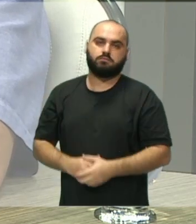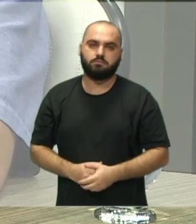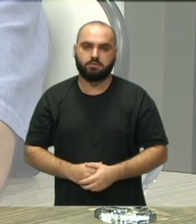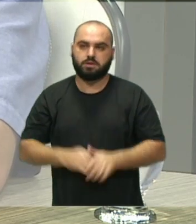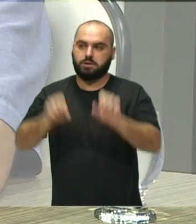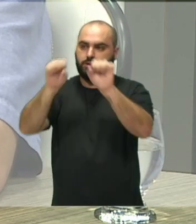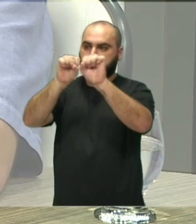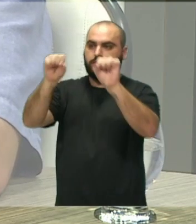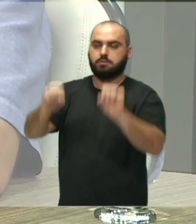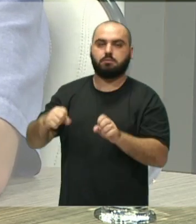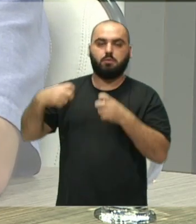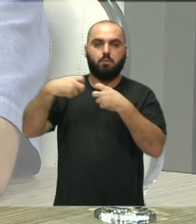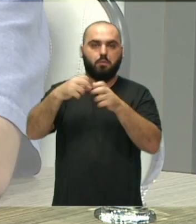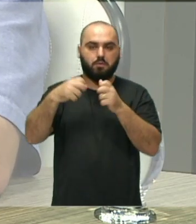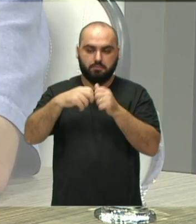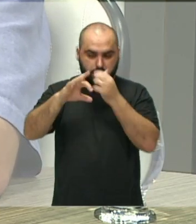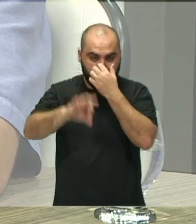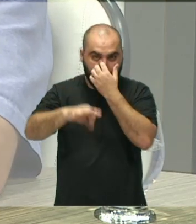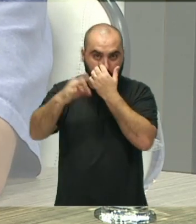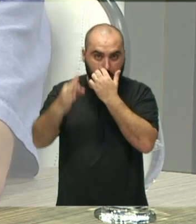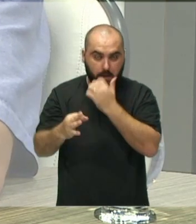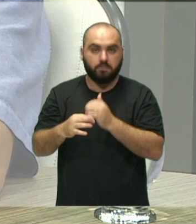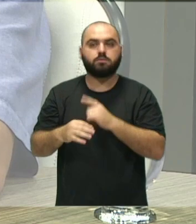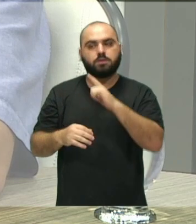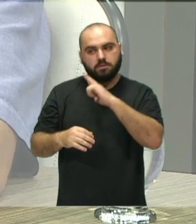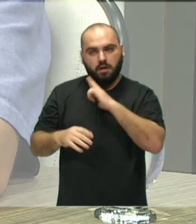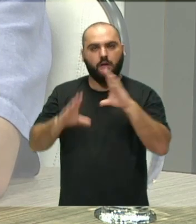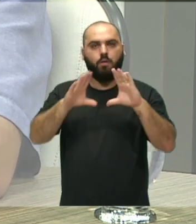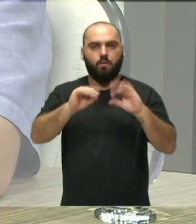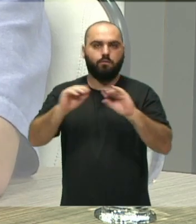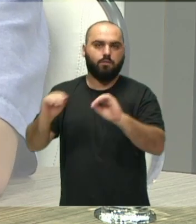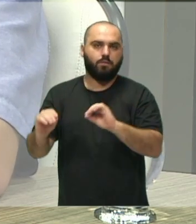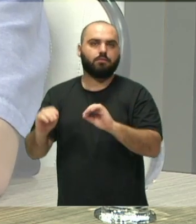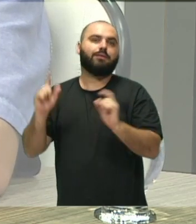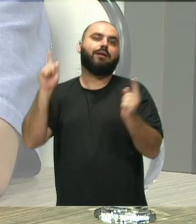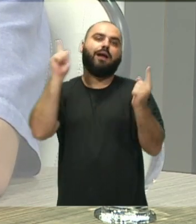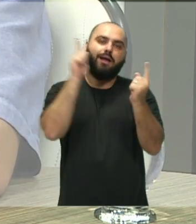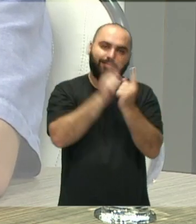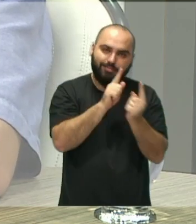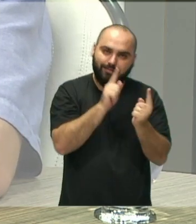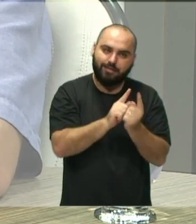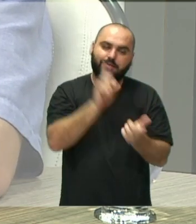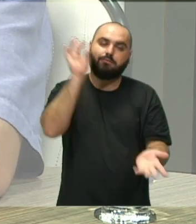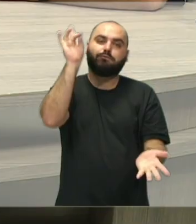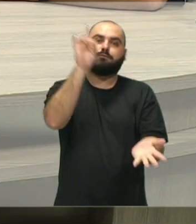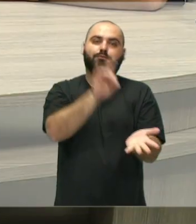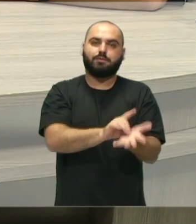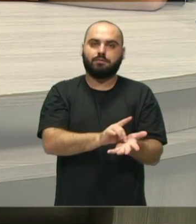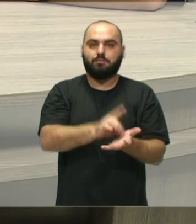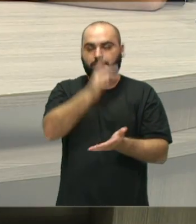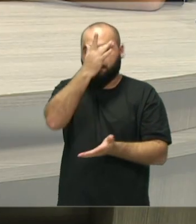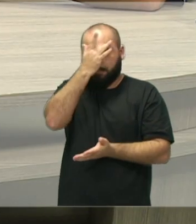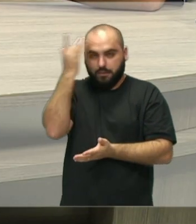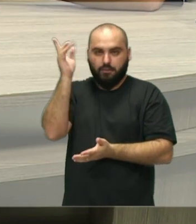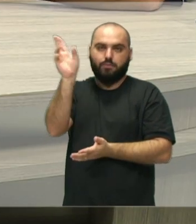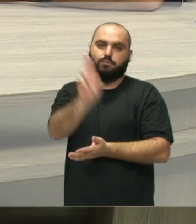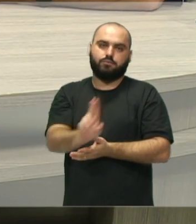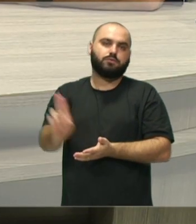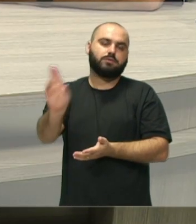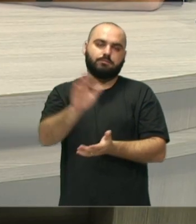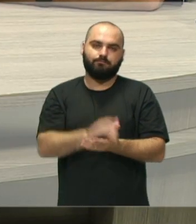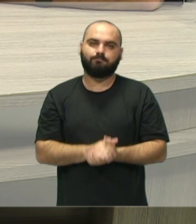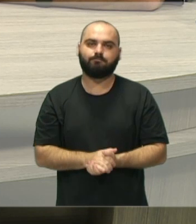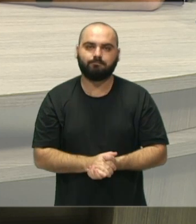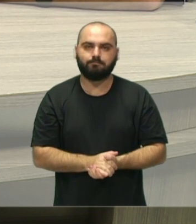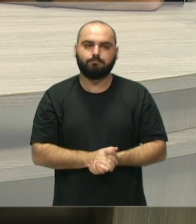transporte eficaz, que propicie conforto e atenda às expectativas do usuário. O nosso maior desafio com